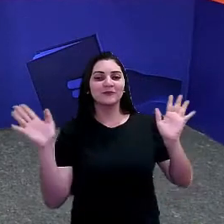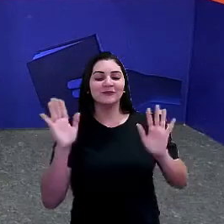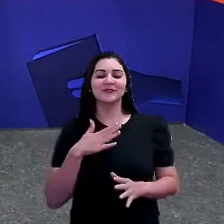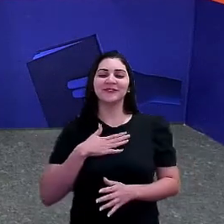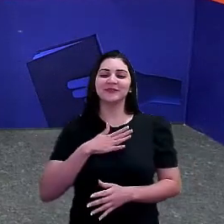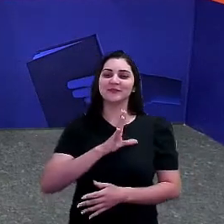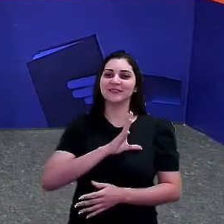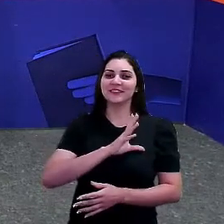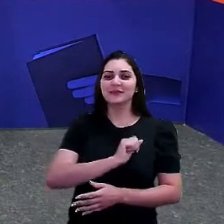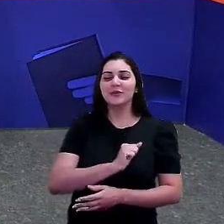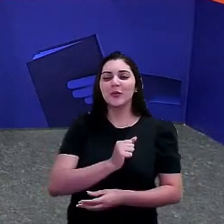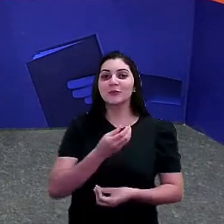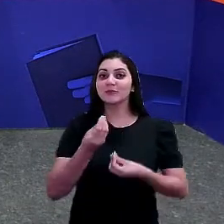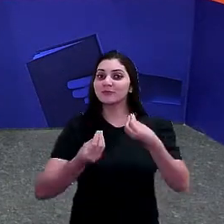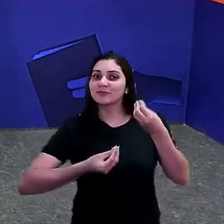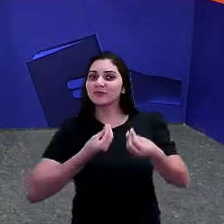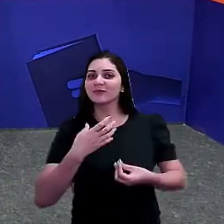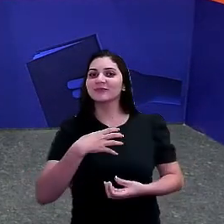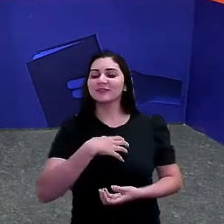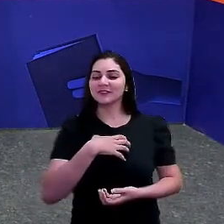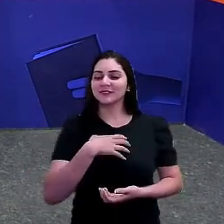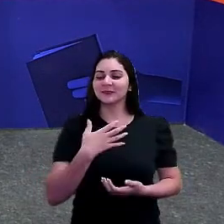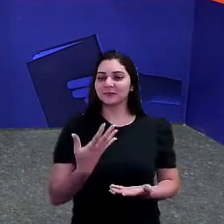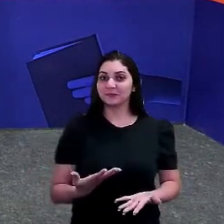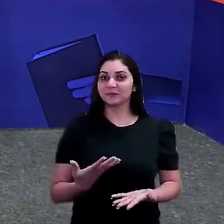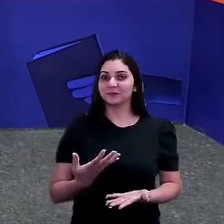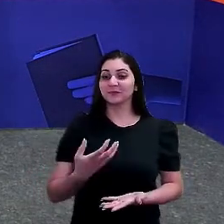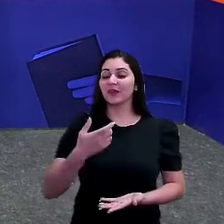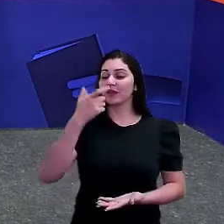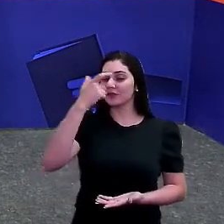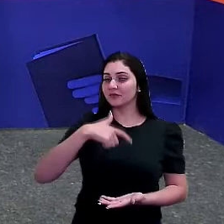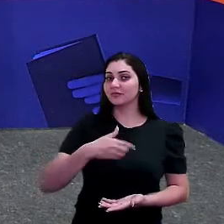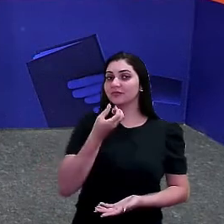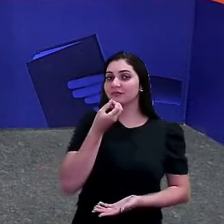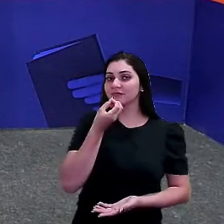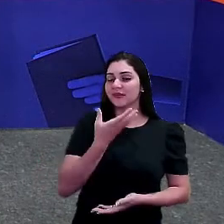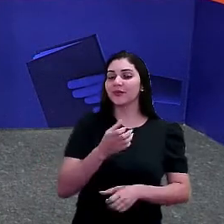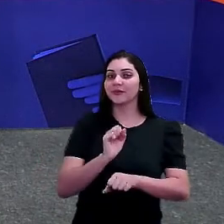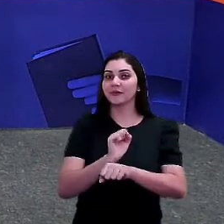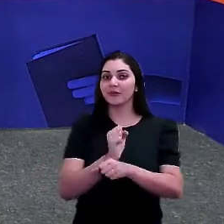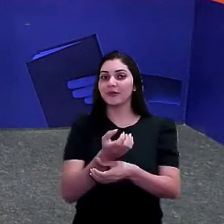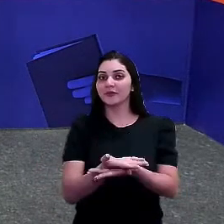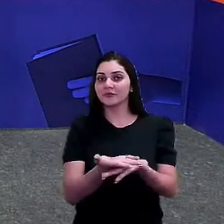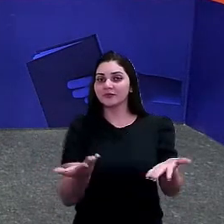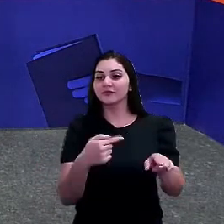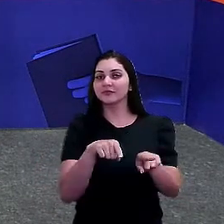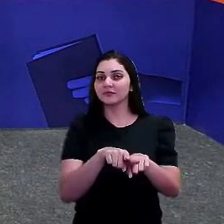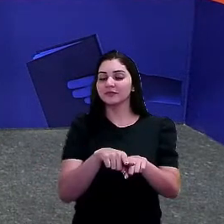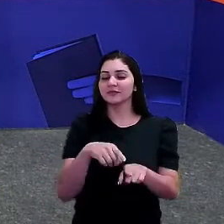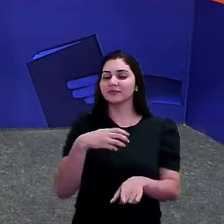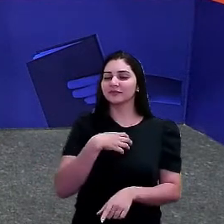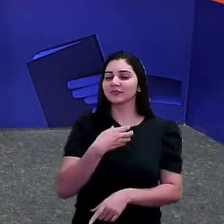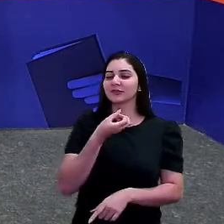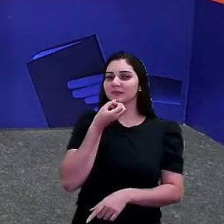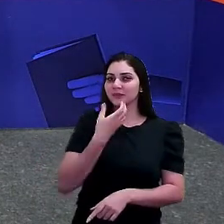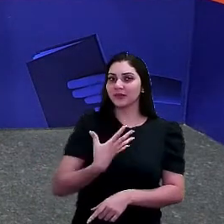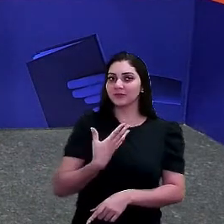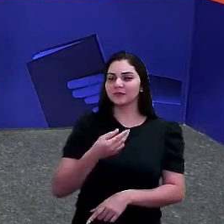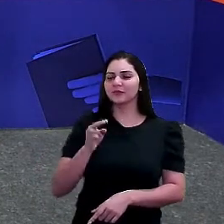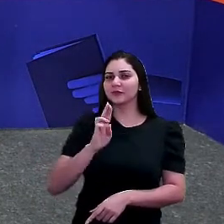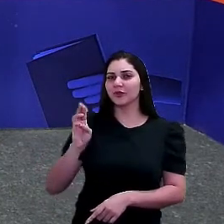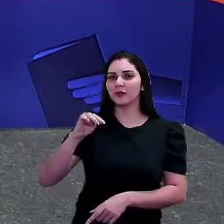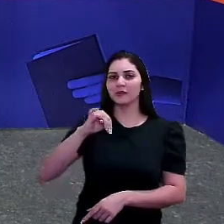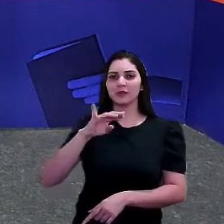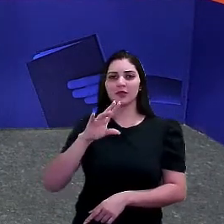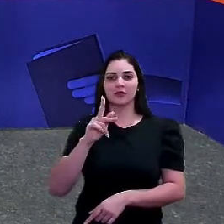meus amores, como é que vocês estão? Eu estou bem e eu espero que você também esteja bem. Eu me chamo Michele